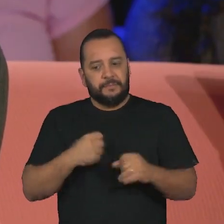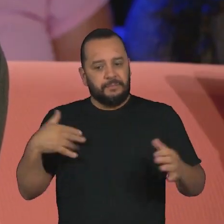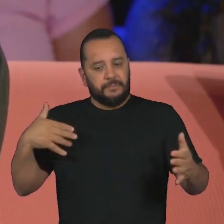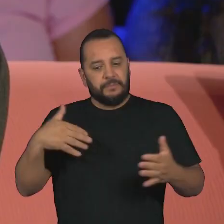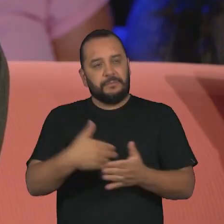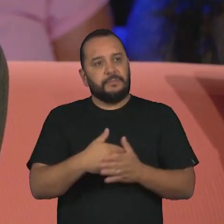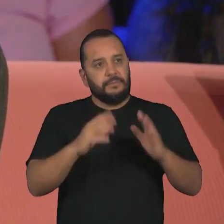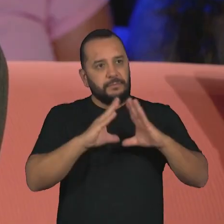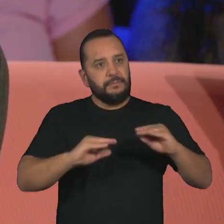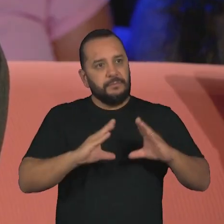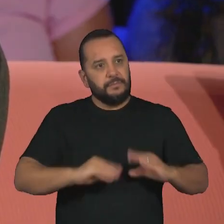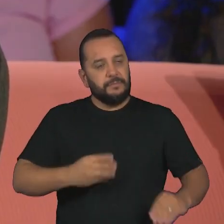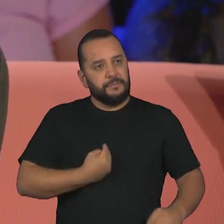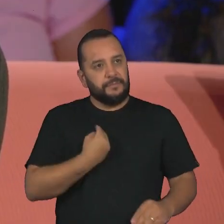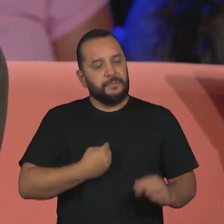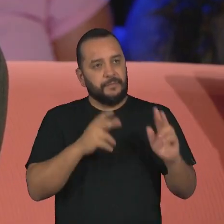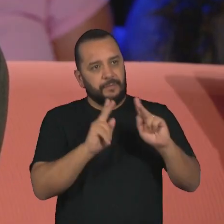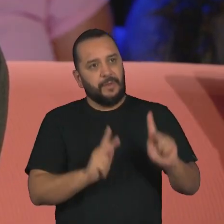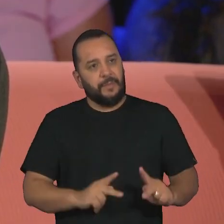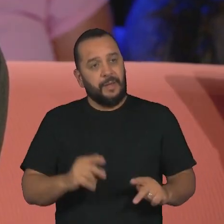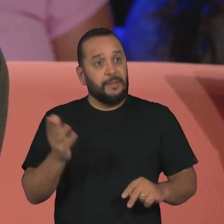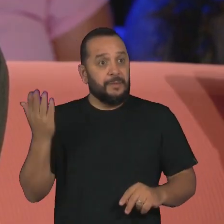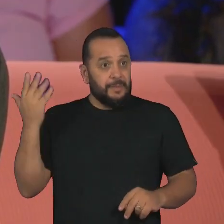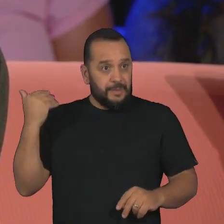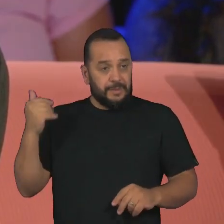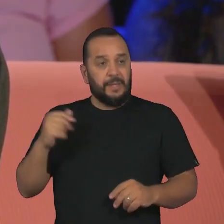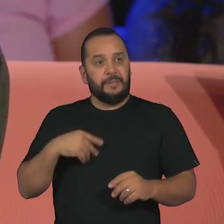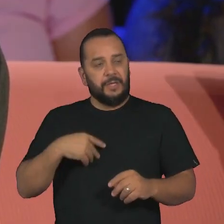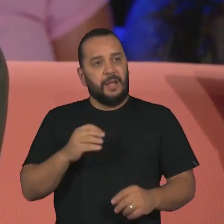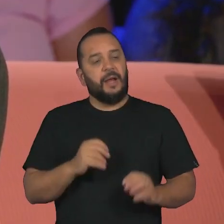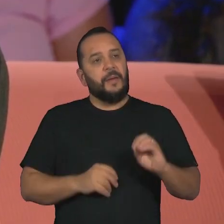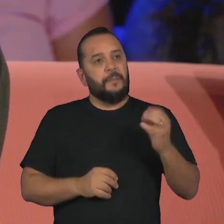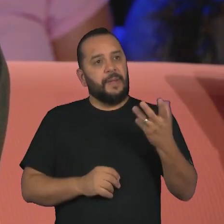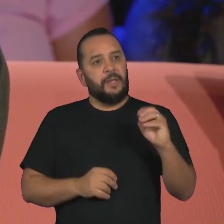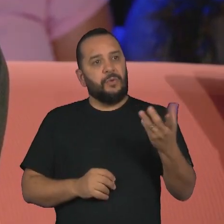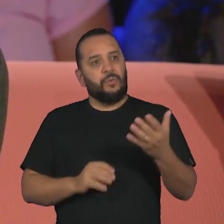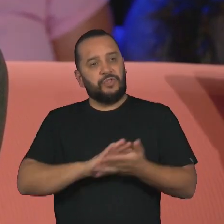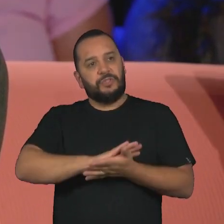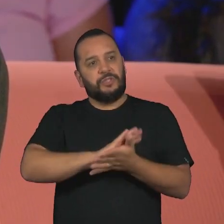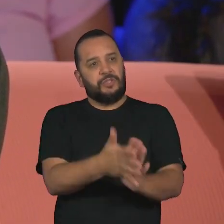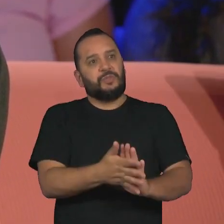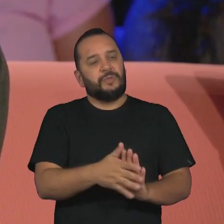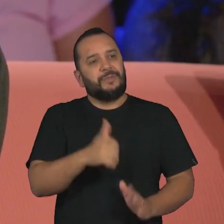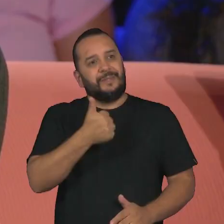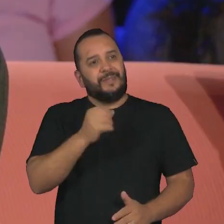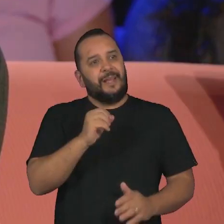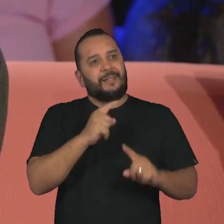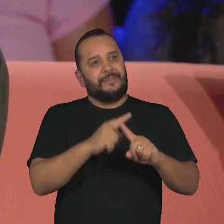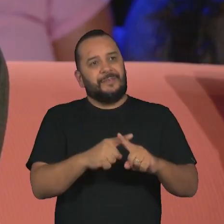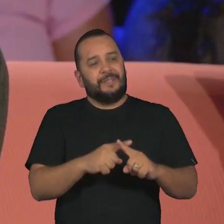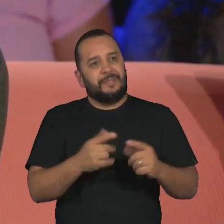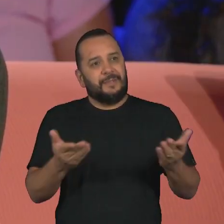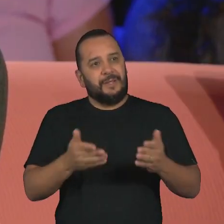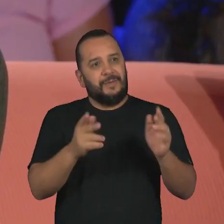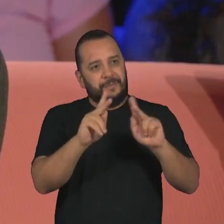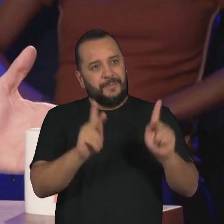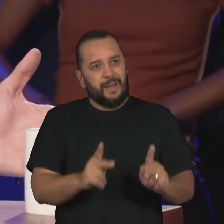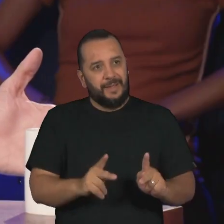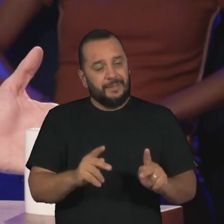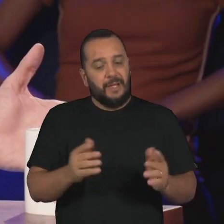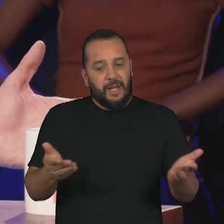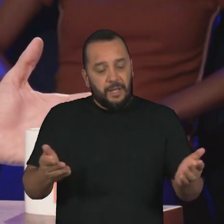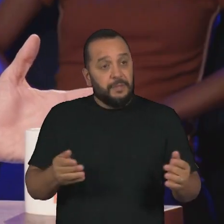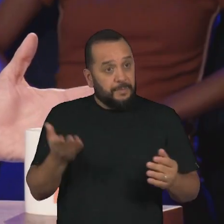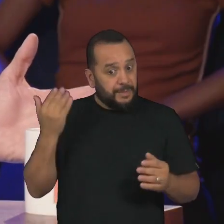estava, enfim, é um país que foi destruído, Beirute foi destruída 10 vezes, né? E estava em paz, e de repente essa nova